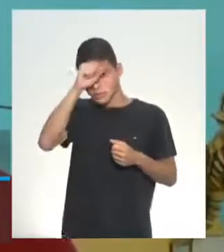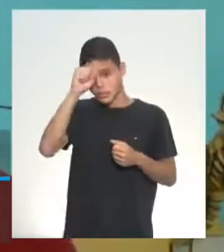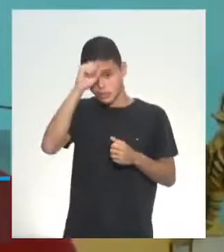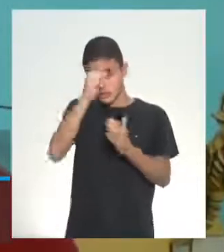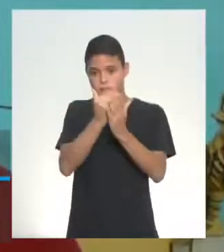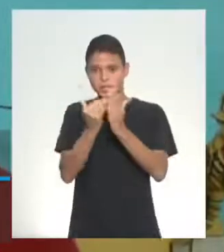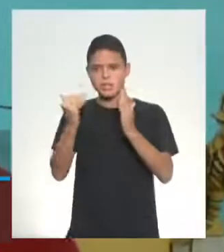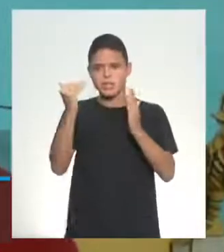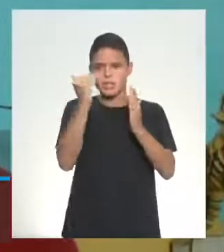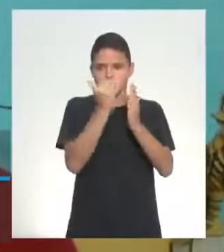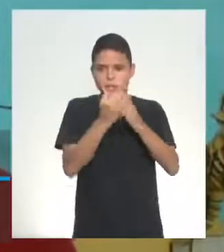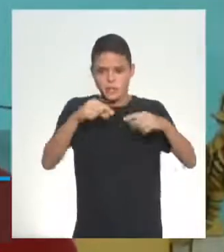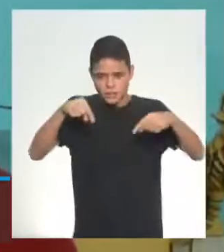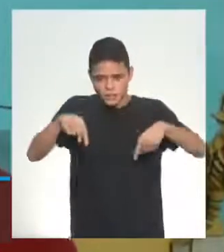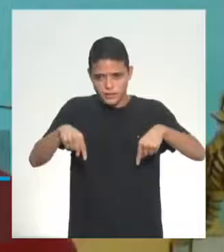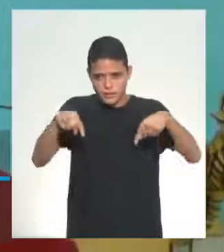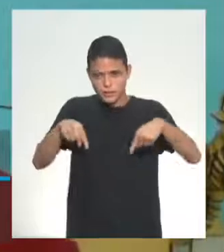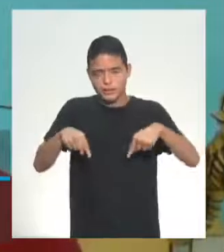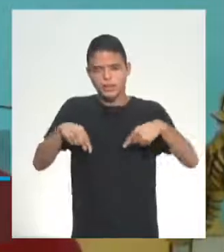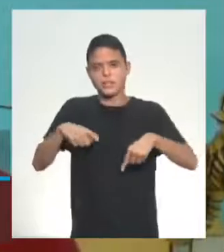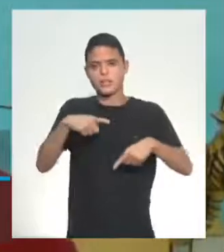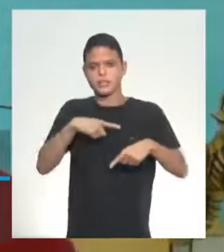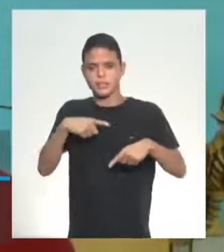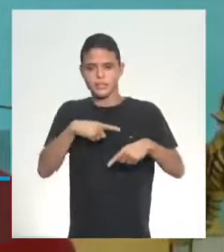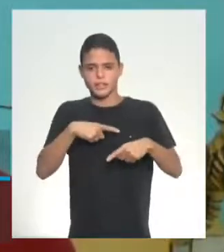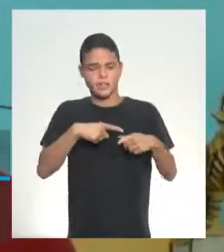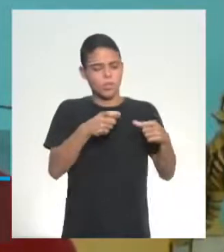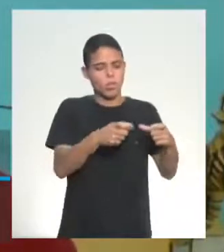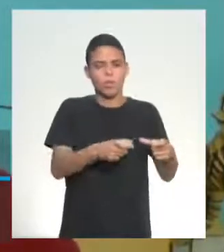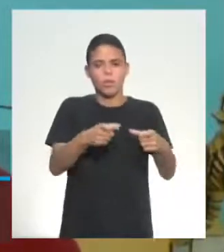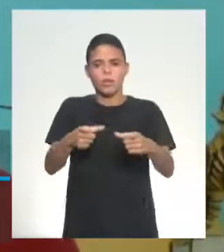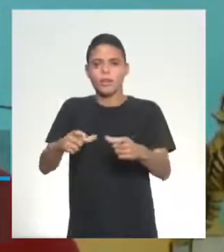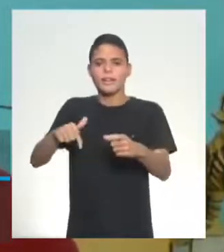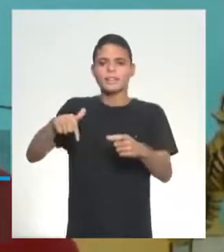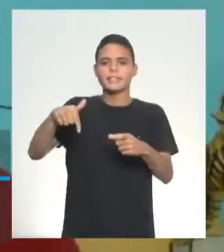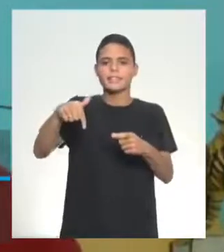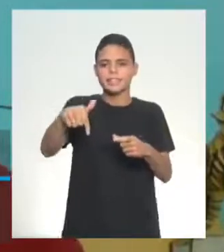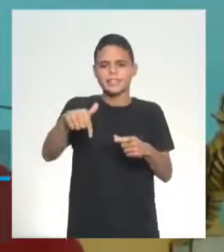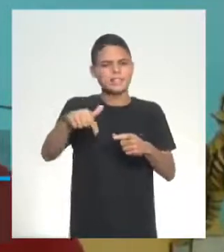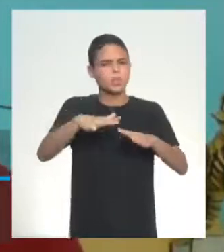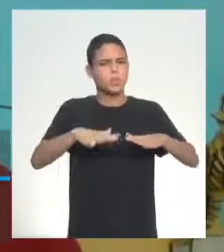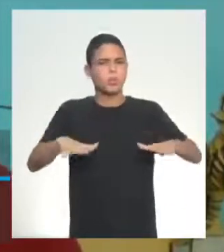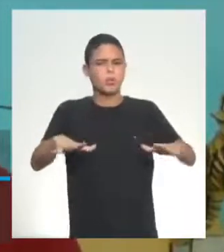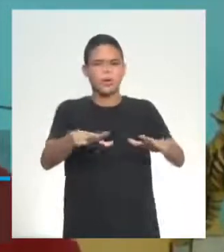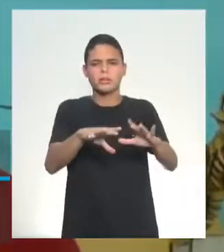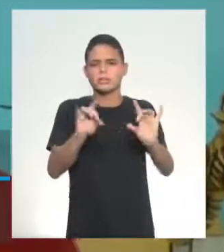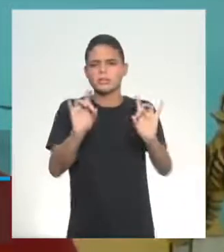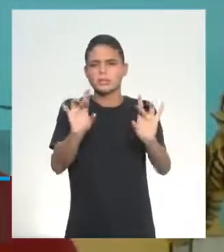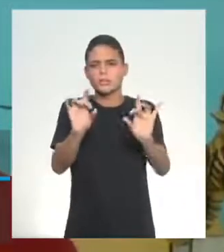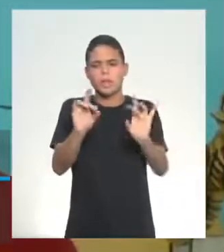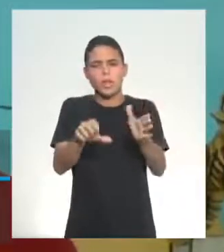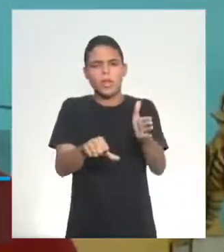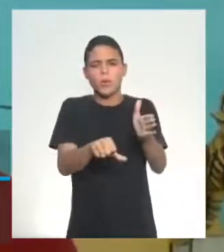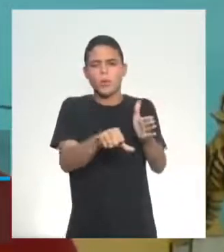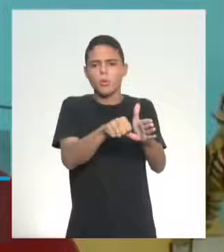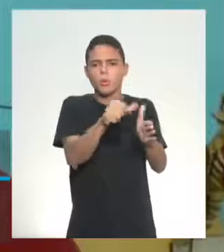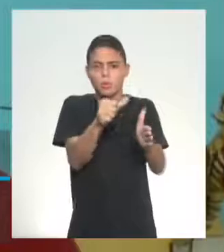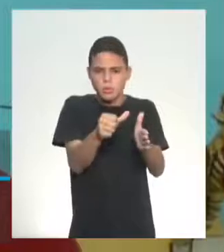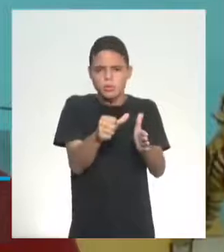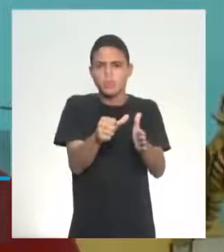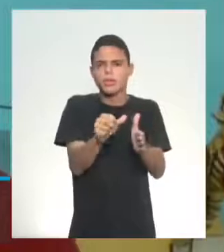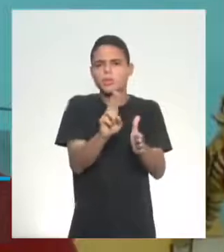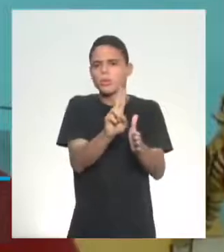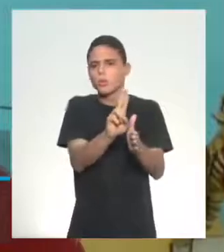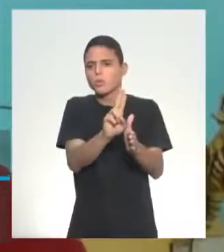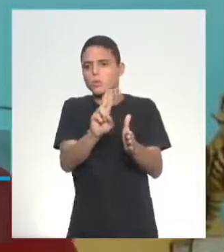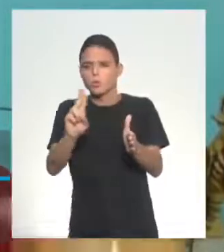de Inovação, eu vou dizer que nós temos 7 espaços aqui muito especiais. O primeiro deles, a gente dá o nome de Hub de Inovação.